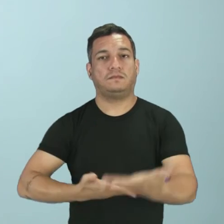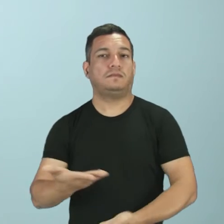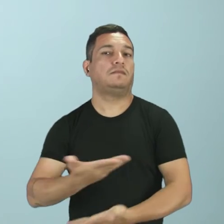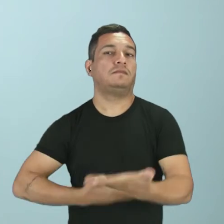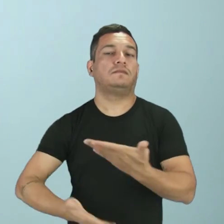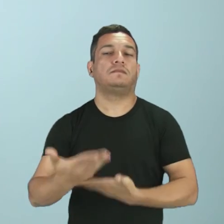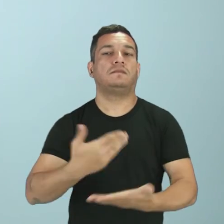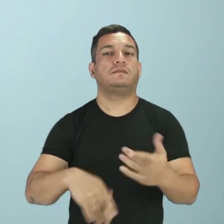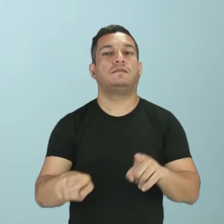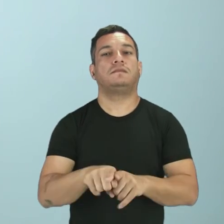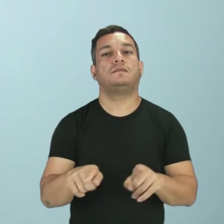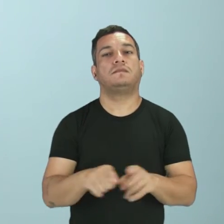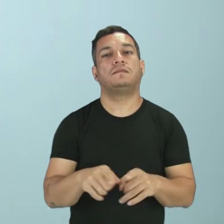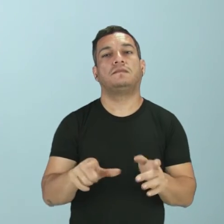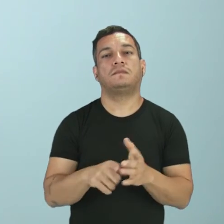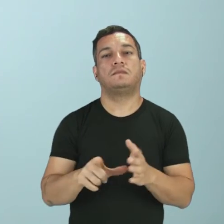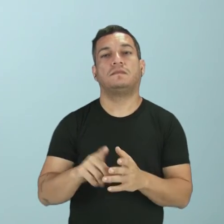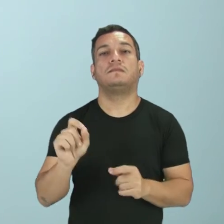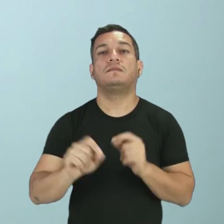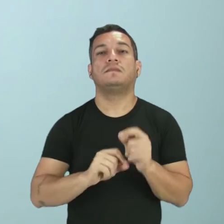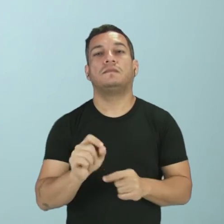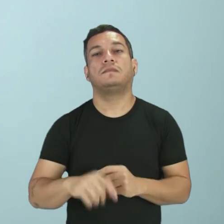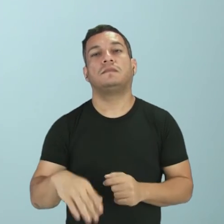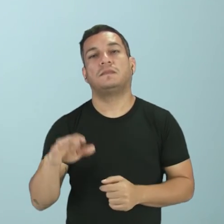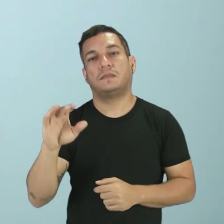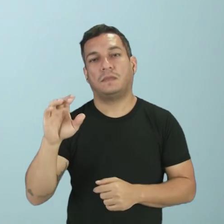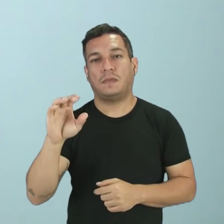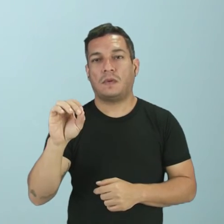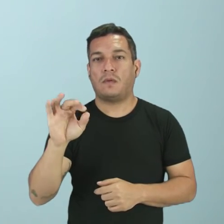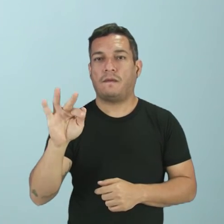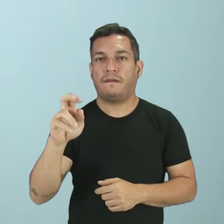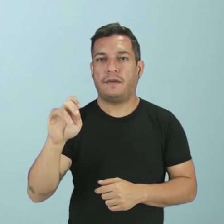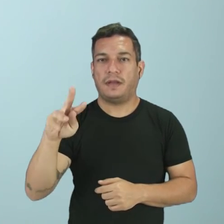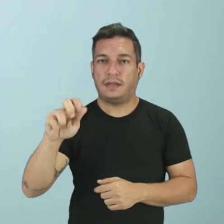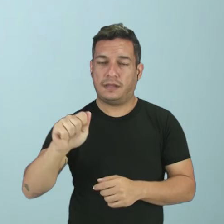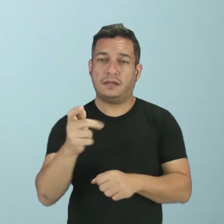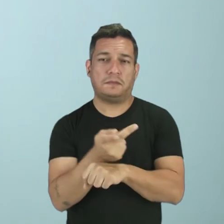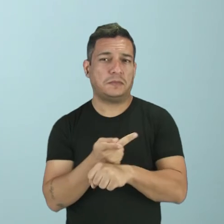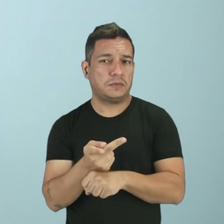outro, né? A questão da oferta e da procura,